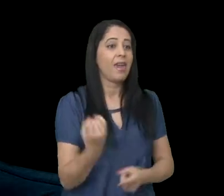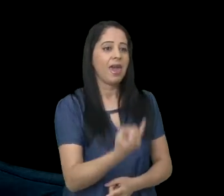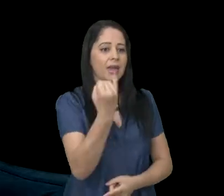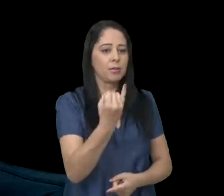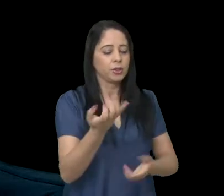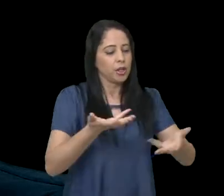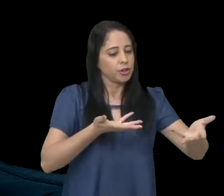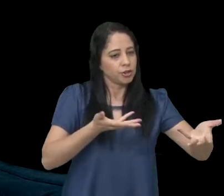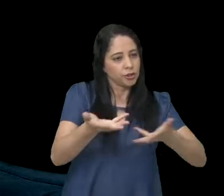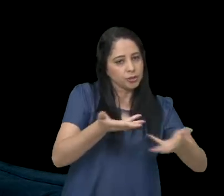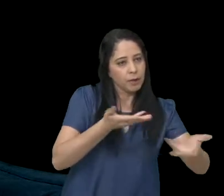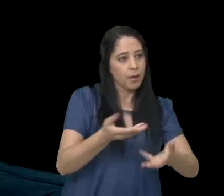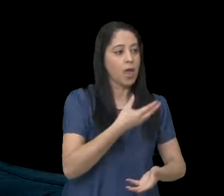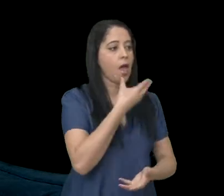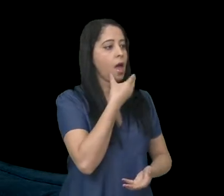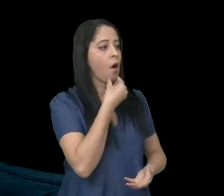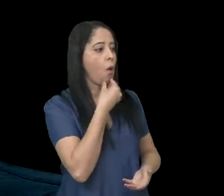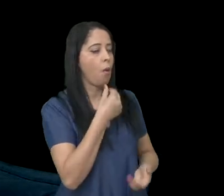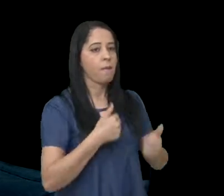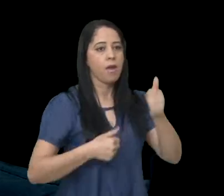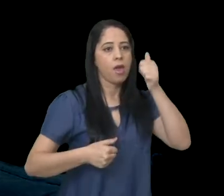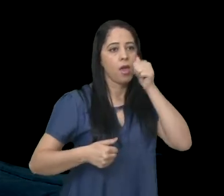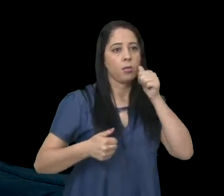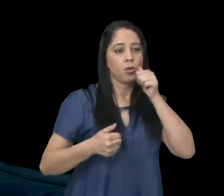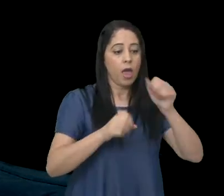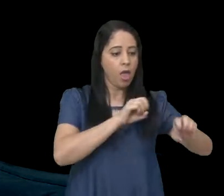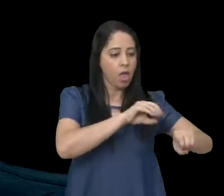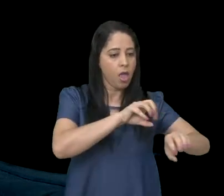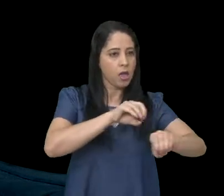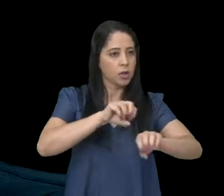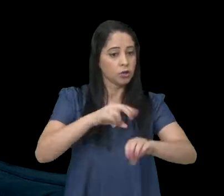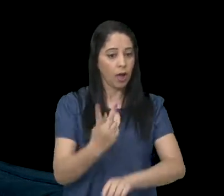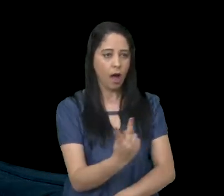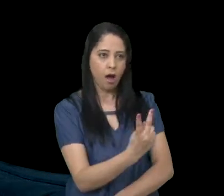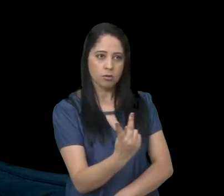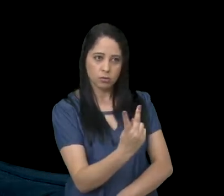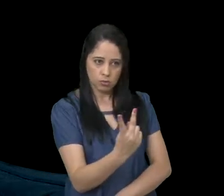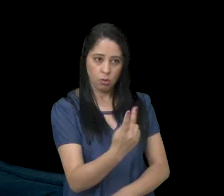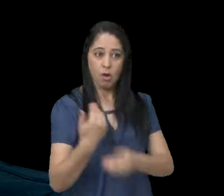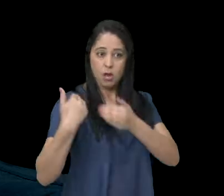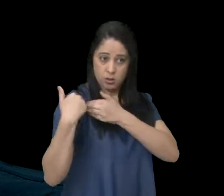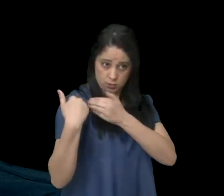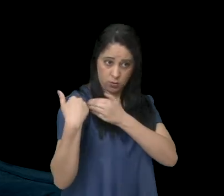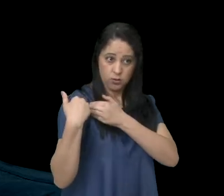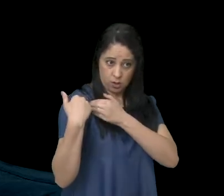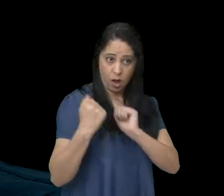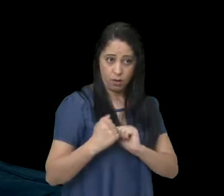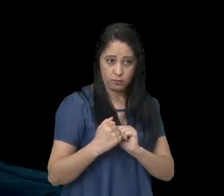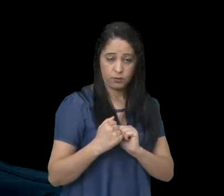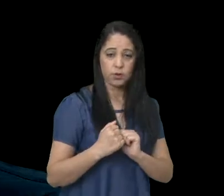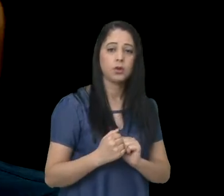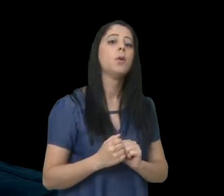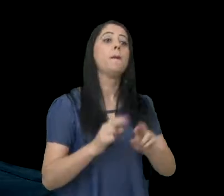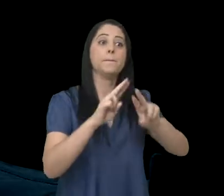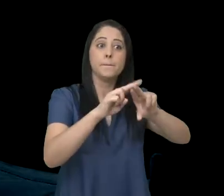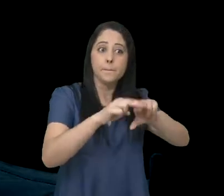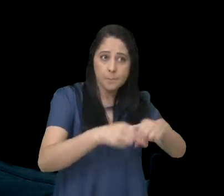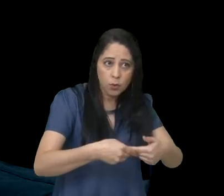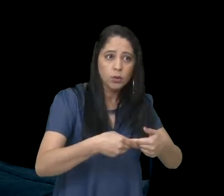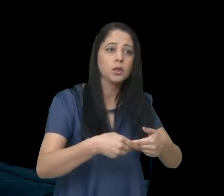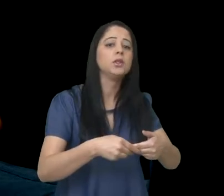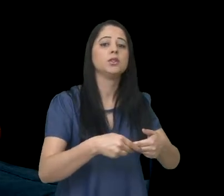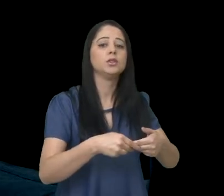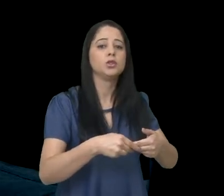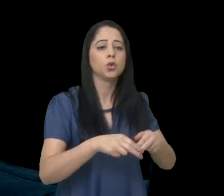do relacionamento, que educar o filho não é só o papel da mulher, é do marido também. Por isso,